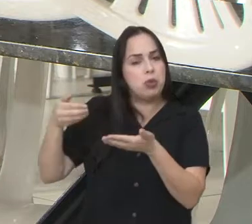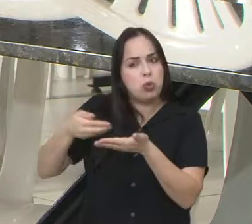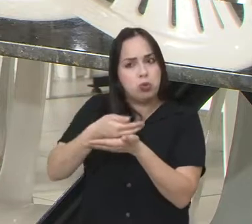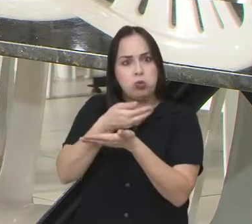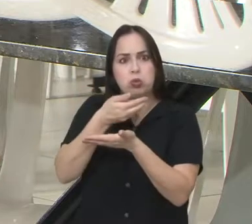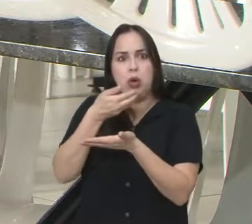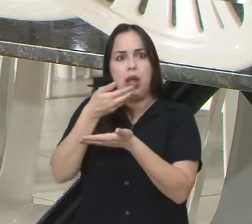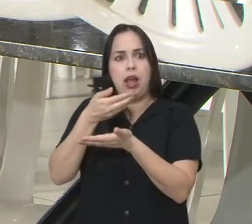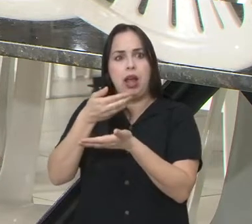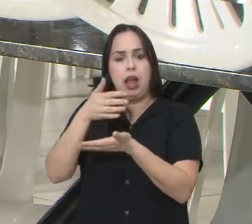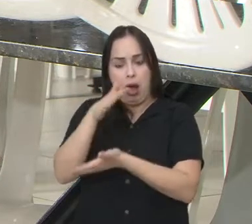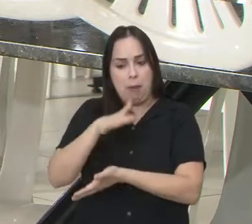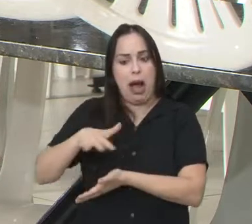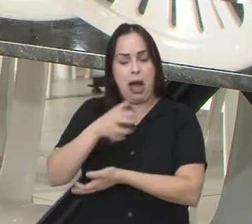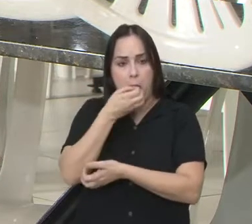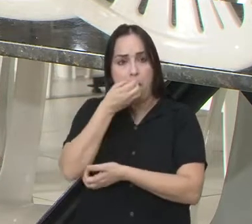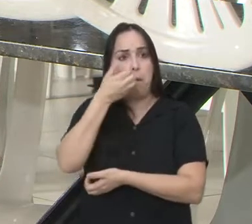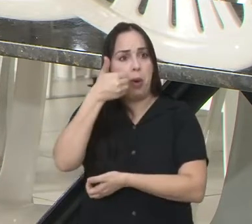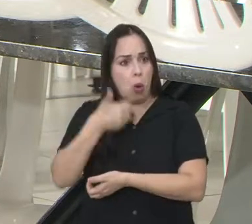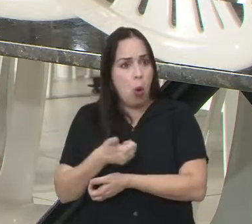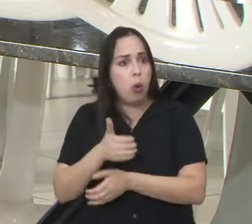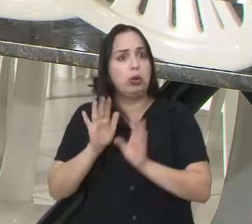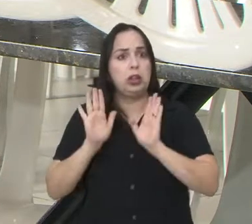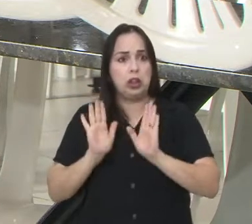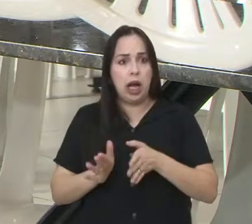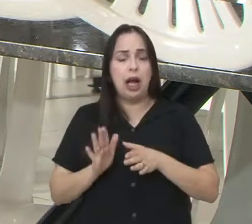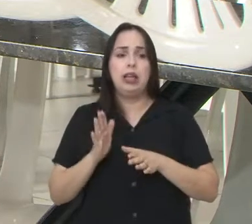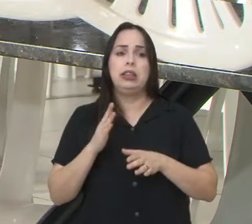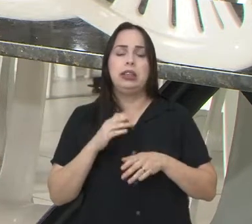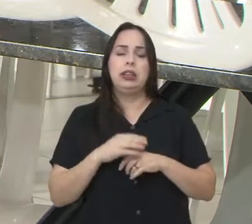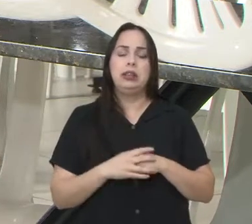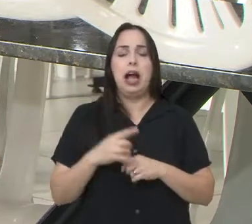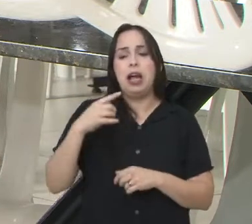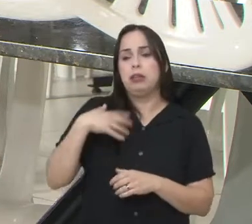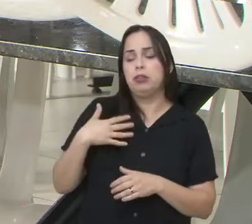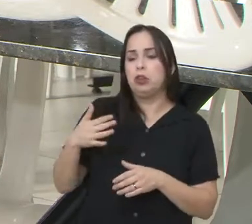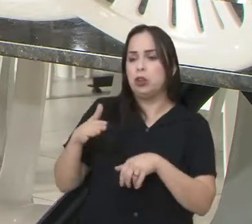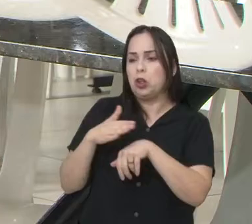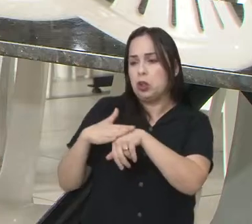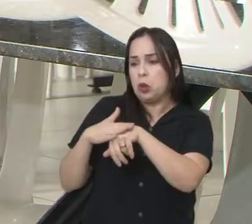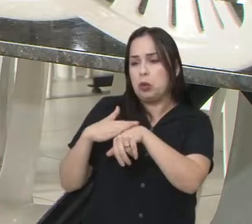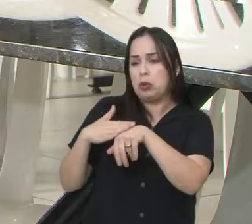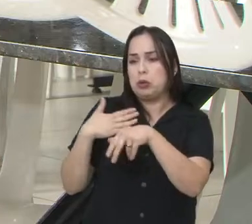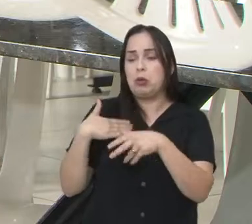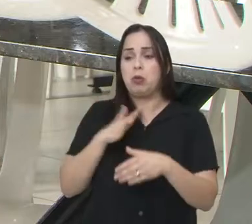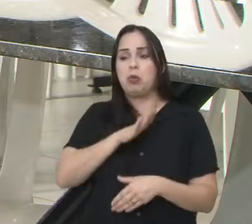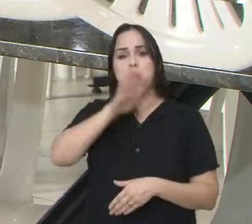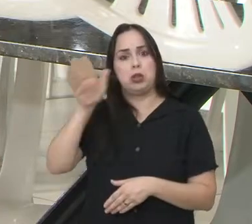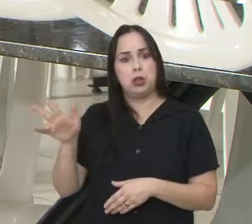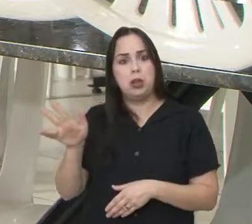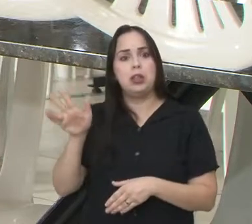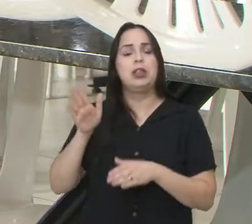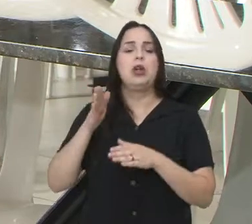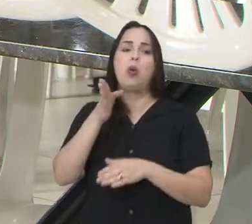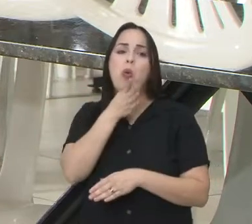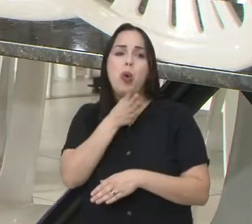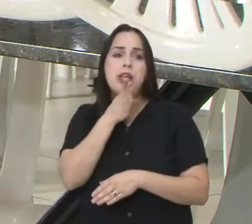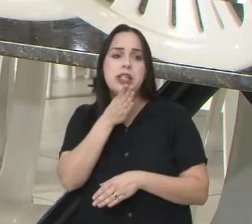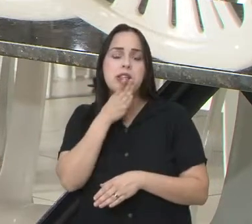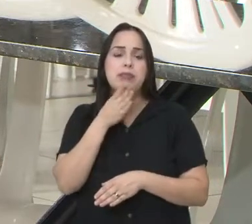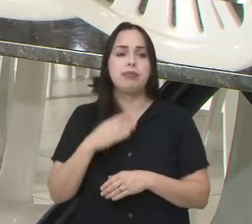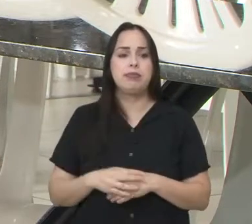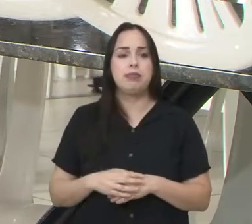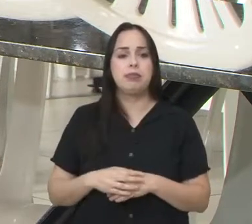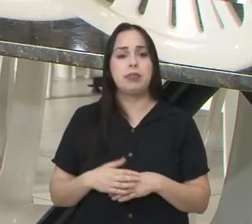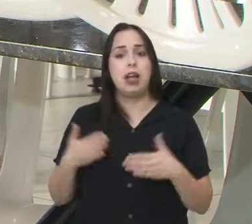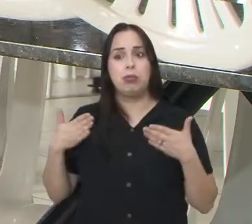bom, já estava empreendendo na área de comércio, né? Aí eu peguei e falei para ela, vamos lá um dia para a gente conhecer o Caldinho São Dimas. E aí